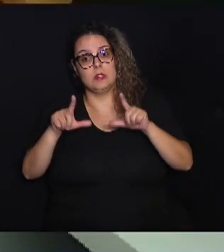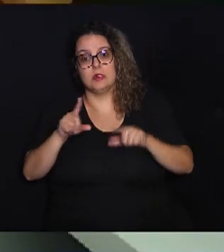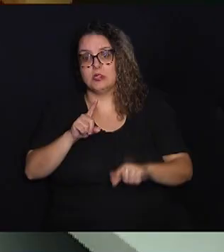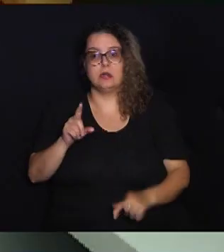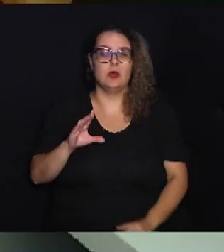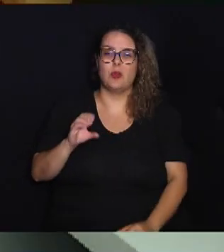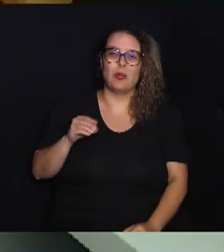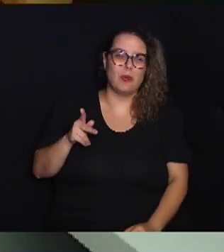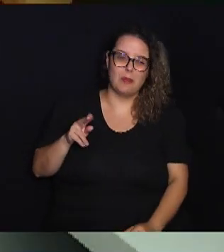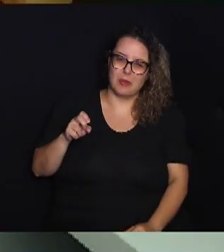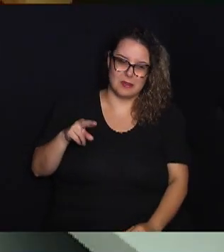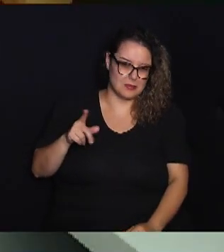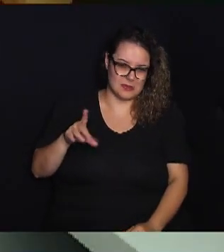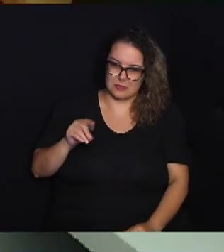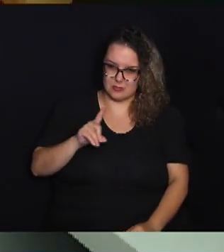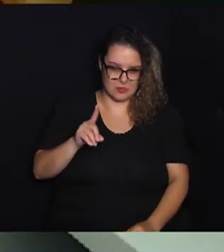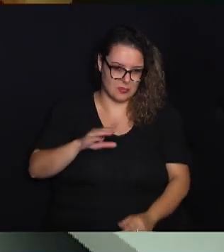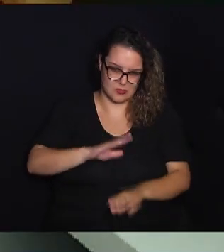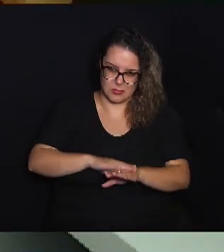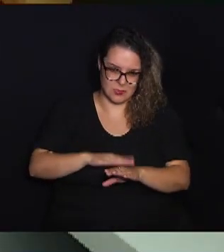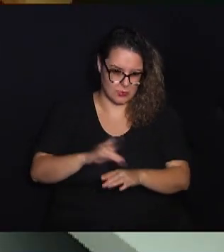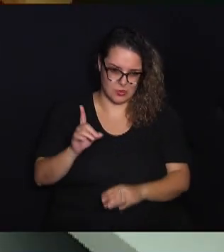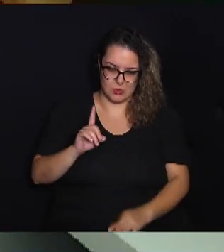no dia seguinte, isso não funciona.